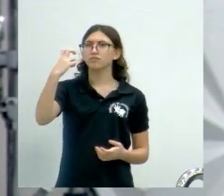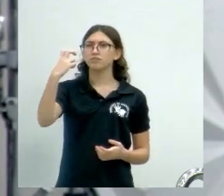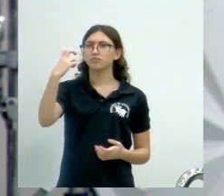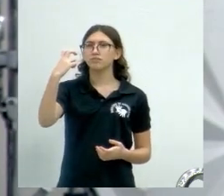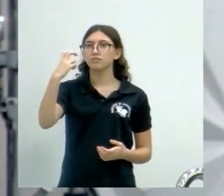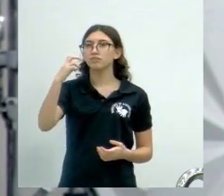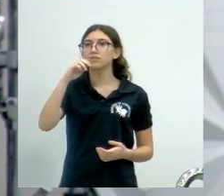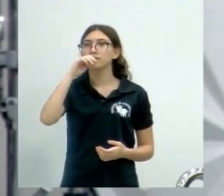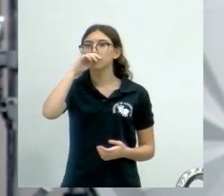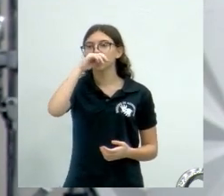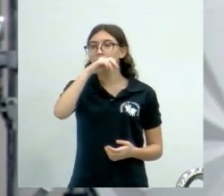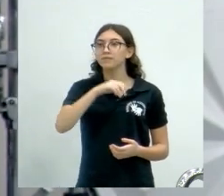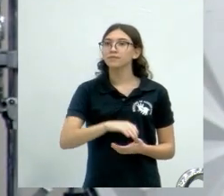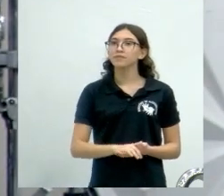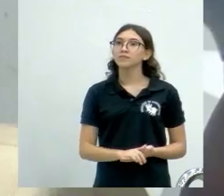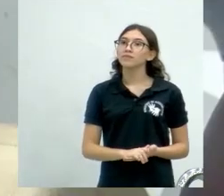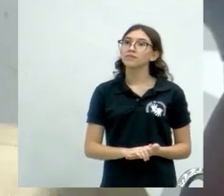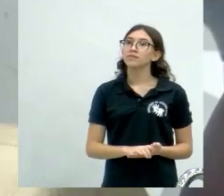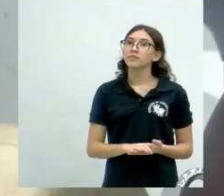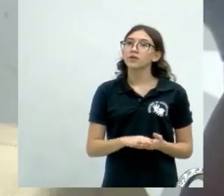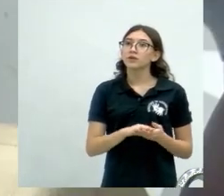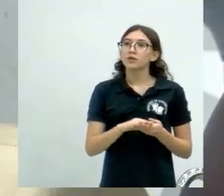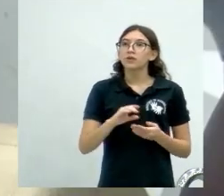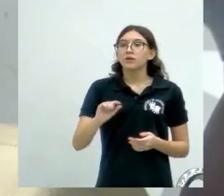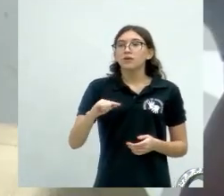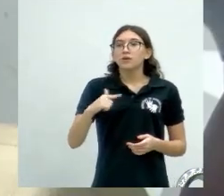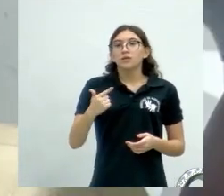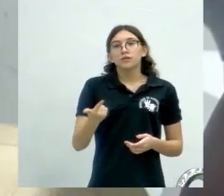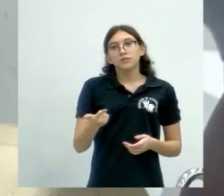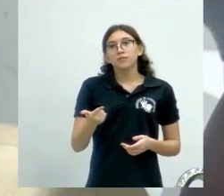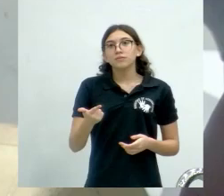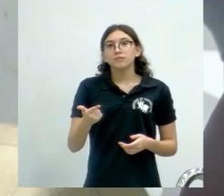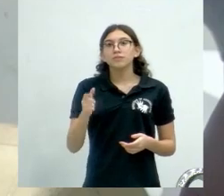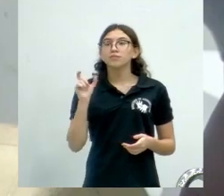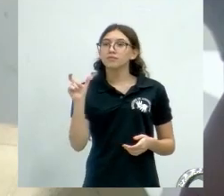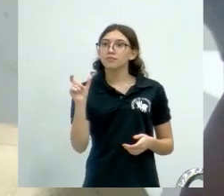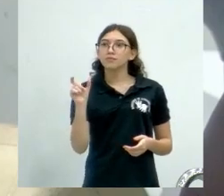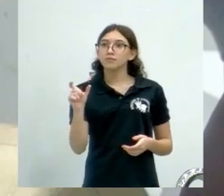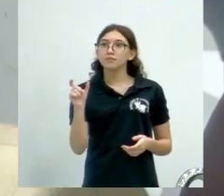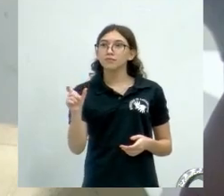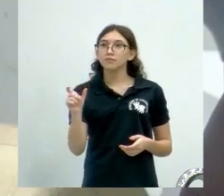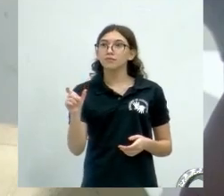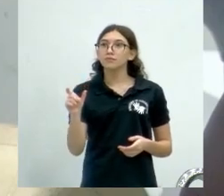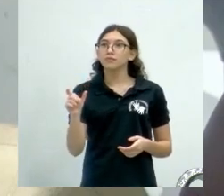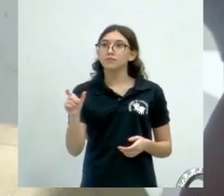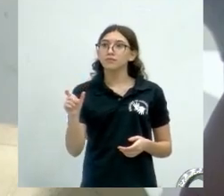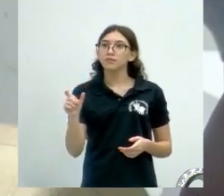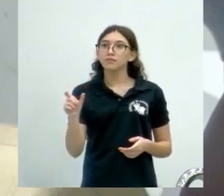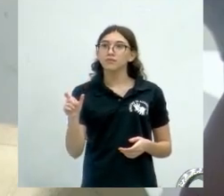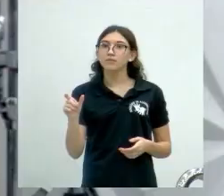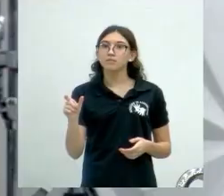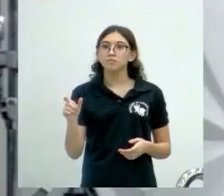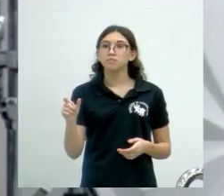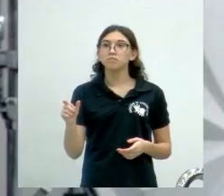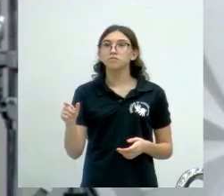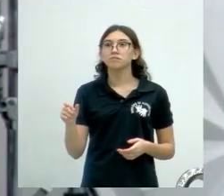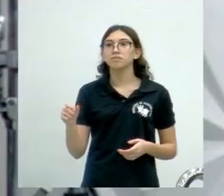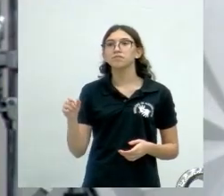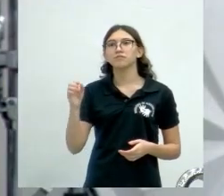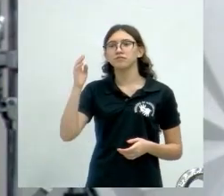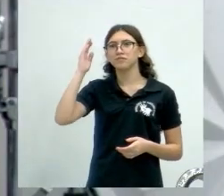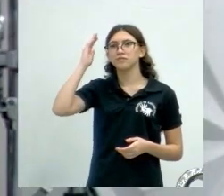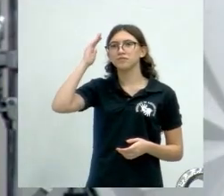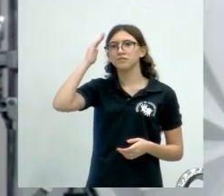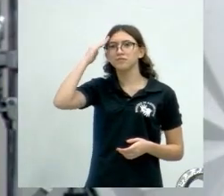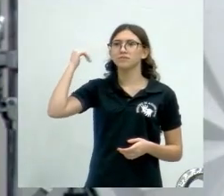claro, uma outra tradução possível e até que nos traz mais clareza é a ideia de esperteza. E eu trouxe